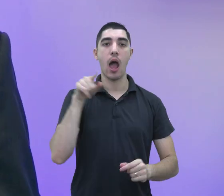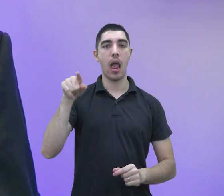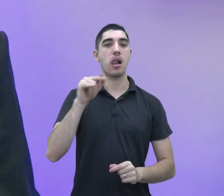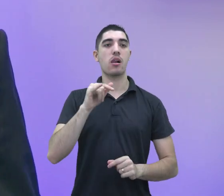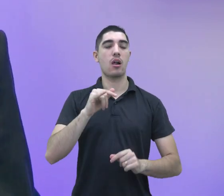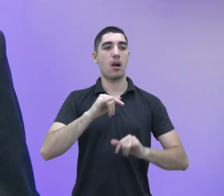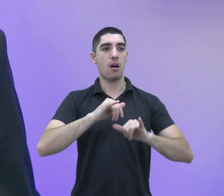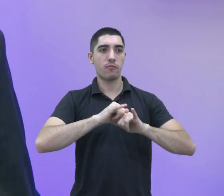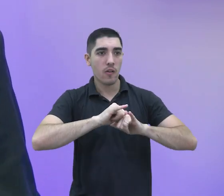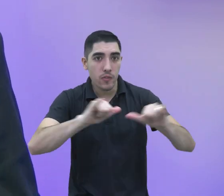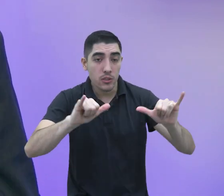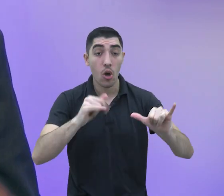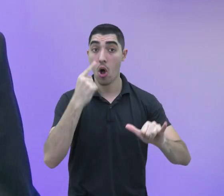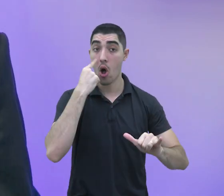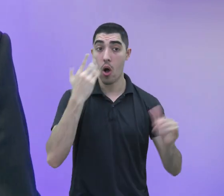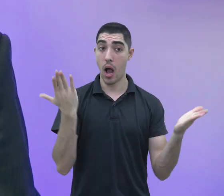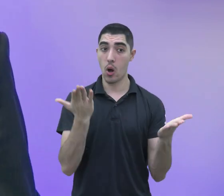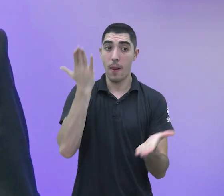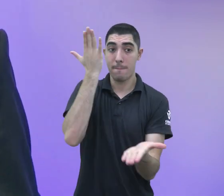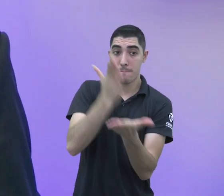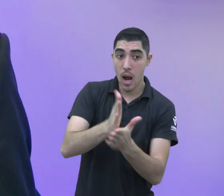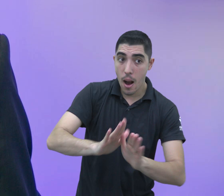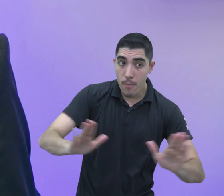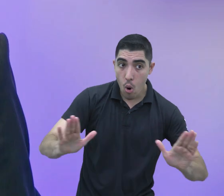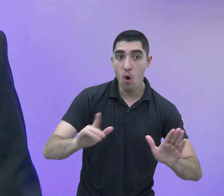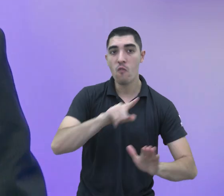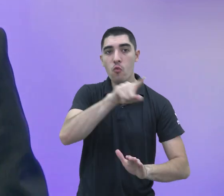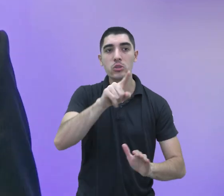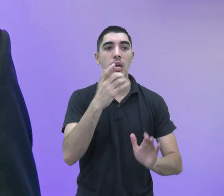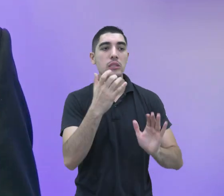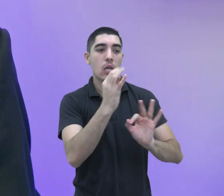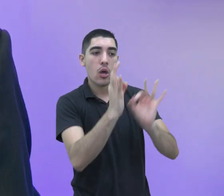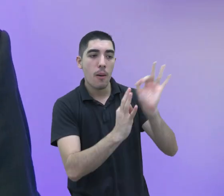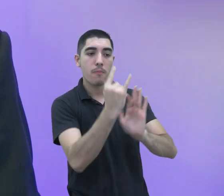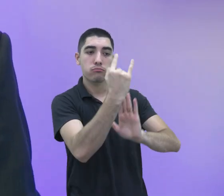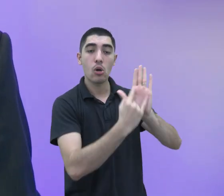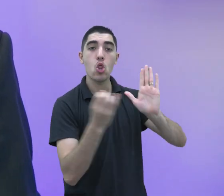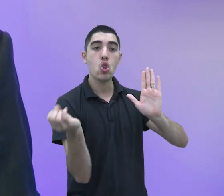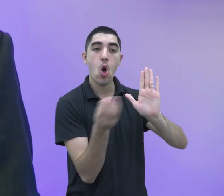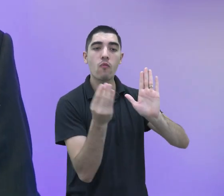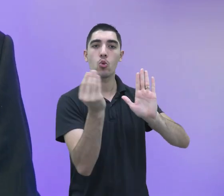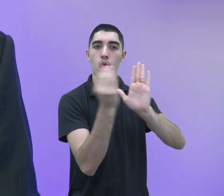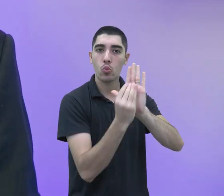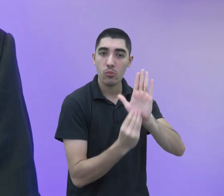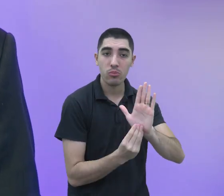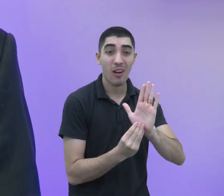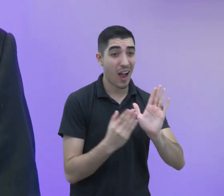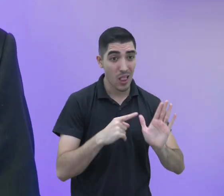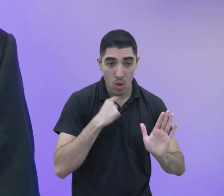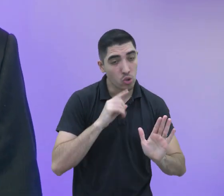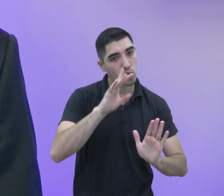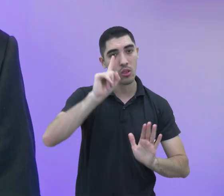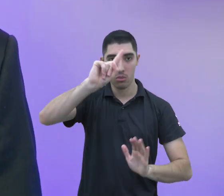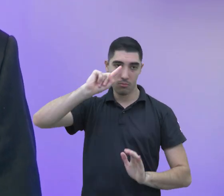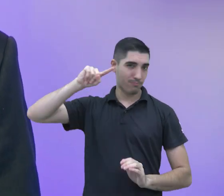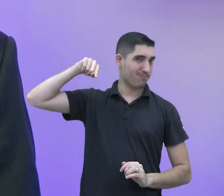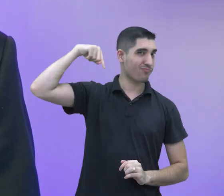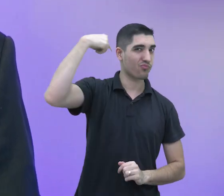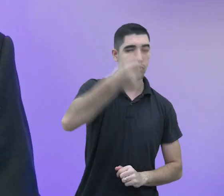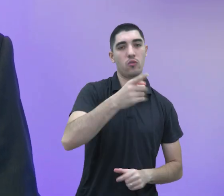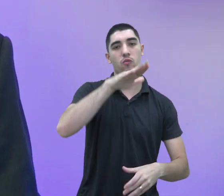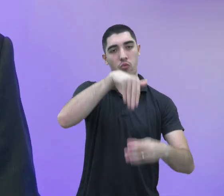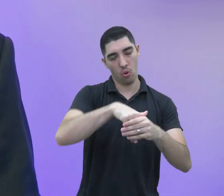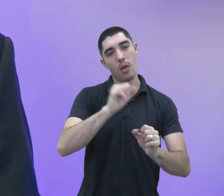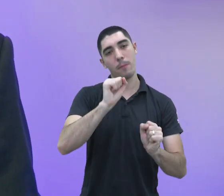tipo de alteração no cadastro, mudança de endereço, regularização de título. Quem regularizou, regularizou. Quem não consegue mais esse ano, só a partir